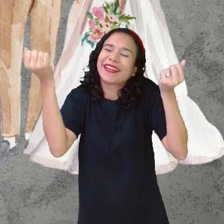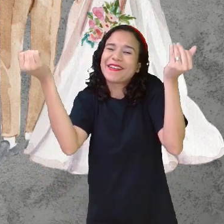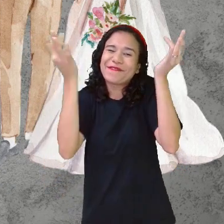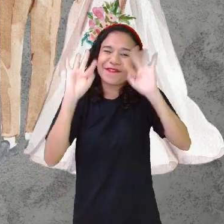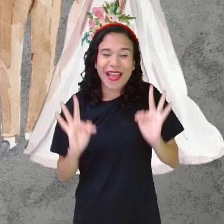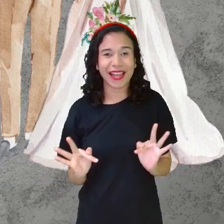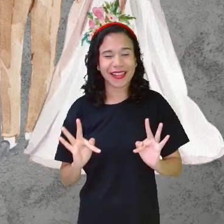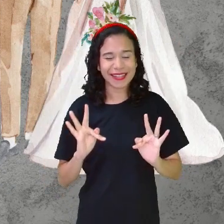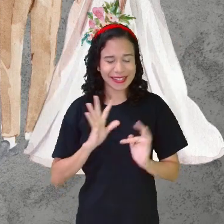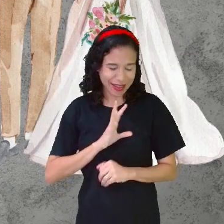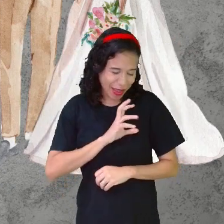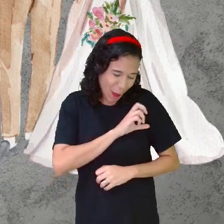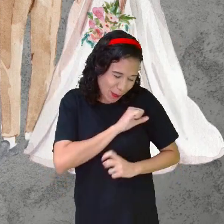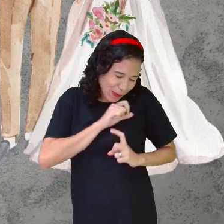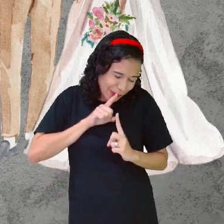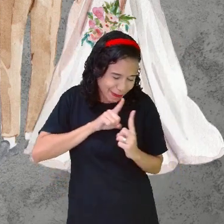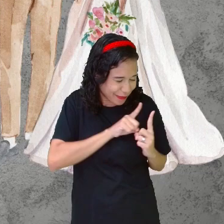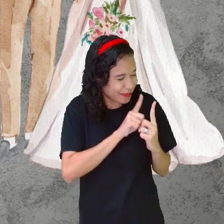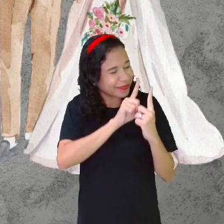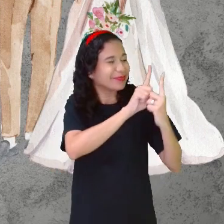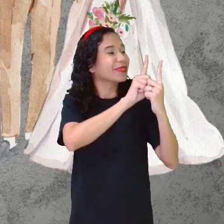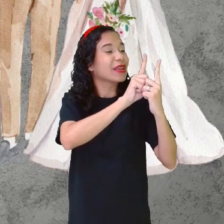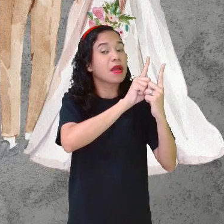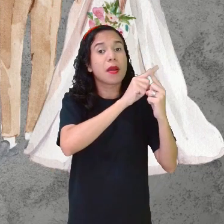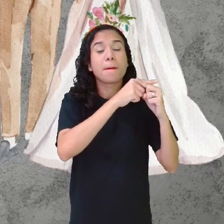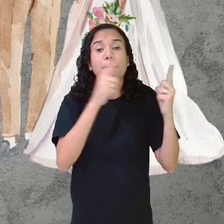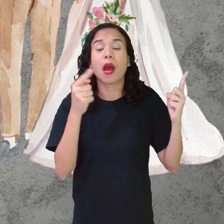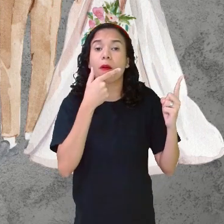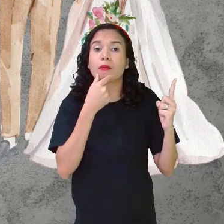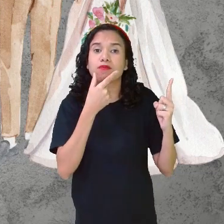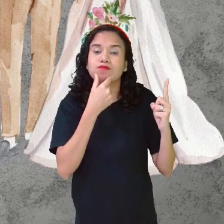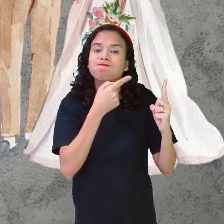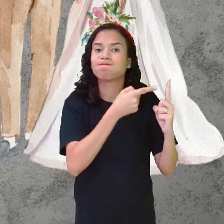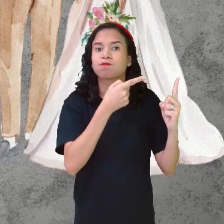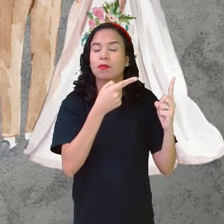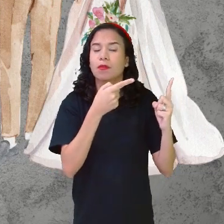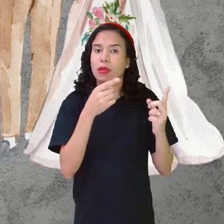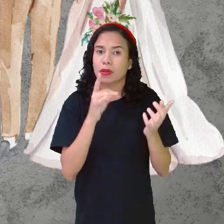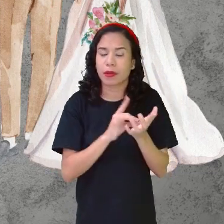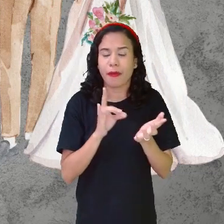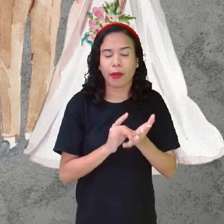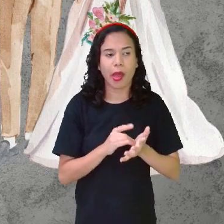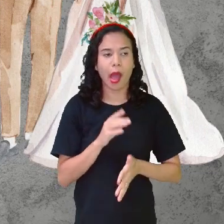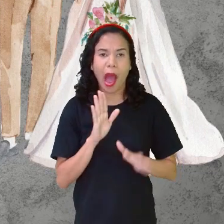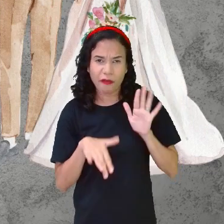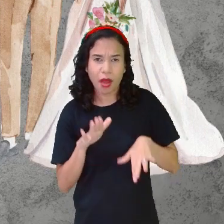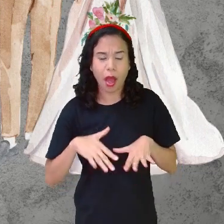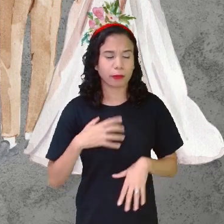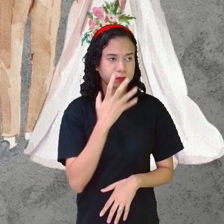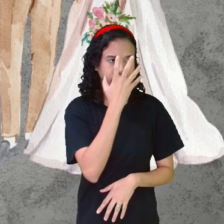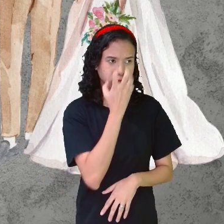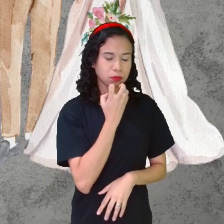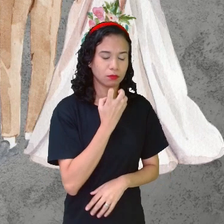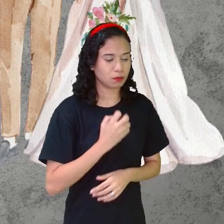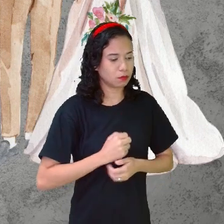felizes e apaixonados. Mas Jordã tinha um temperamento bastante sisudo e